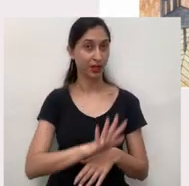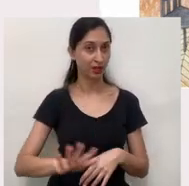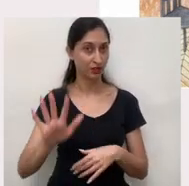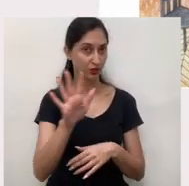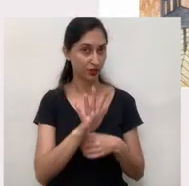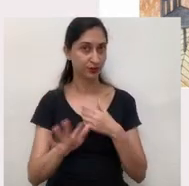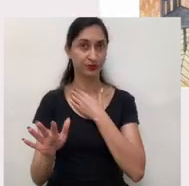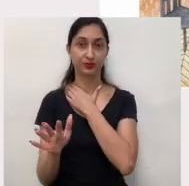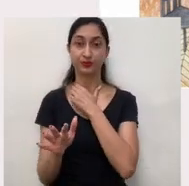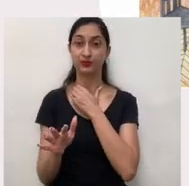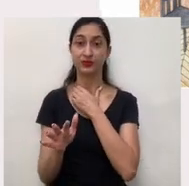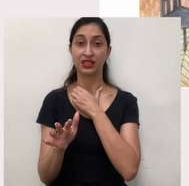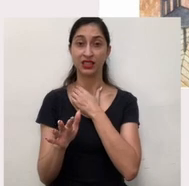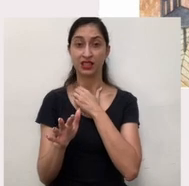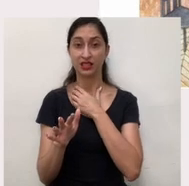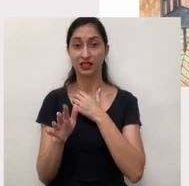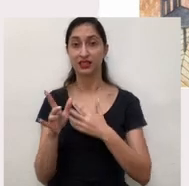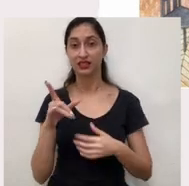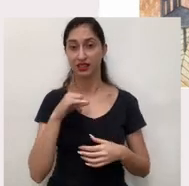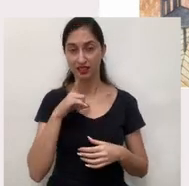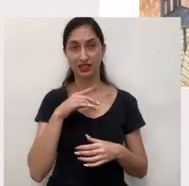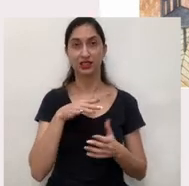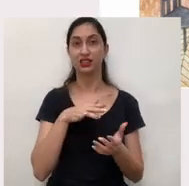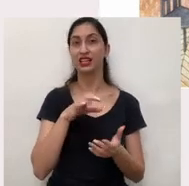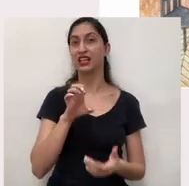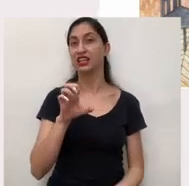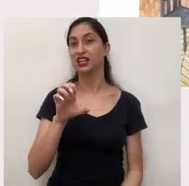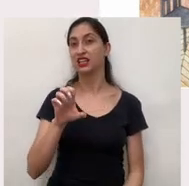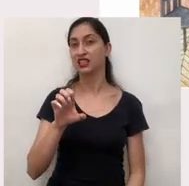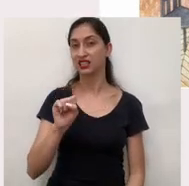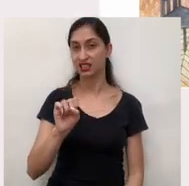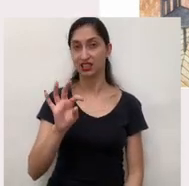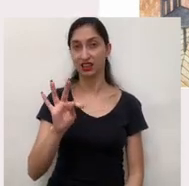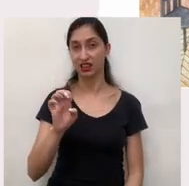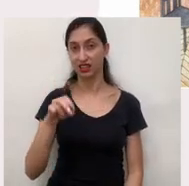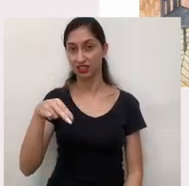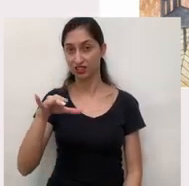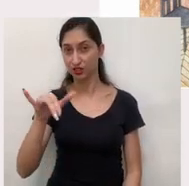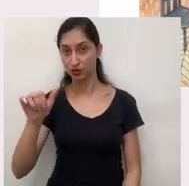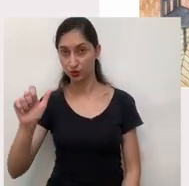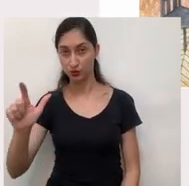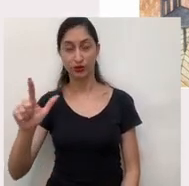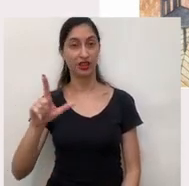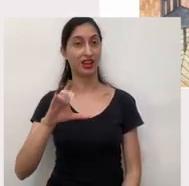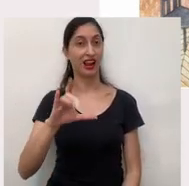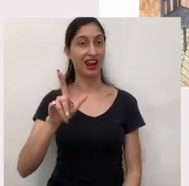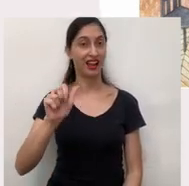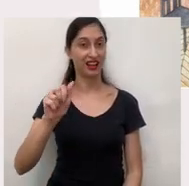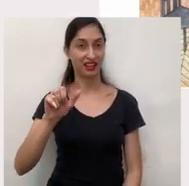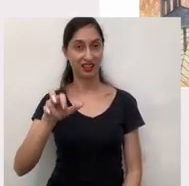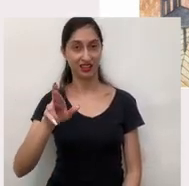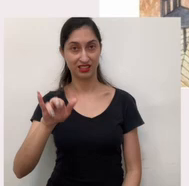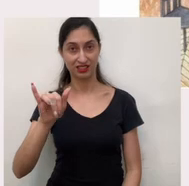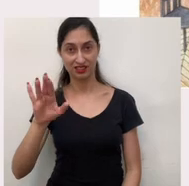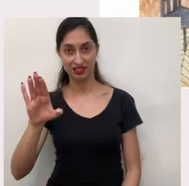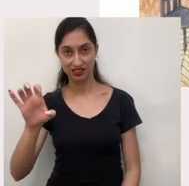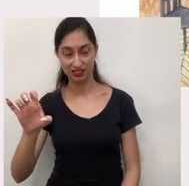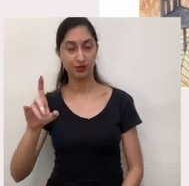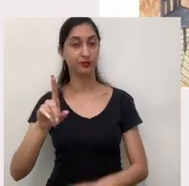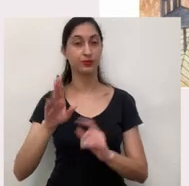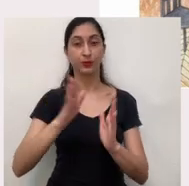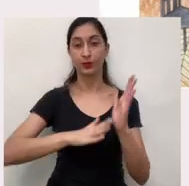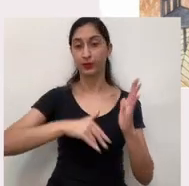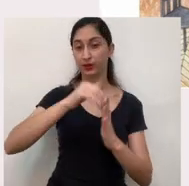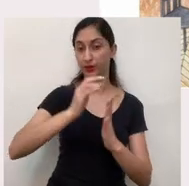horário, um stencil da Clarice G. Lacerda, uma pintura da Esther Aas,